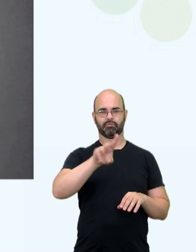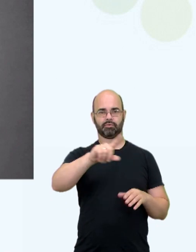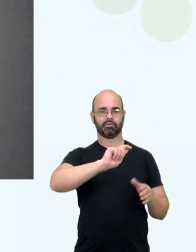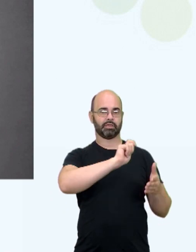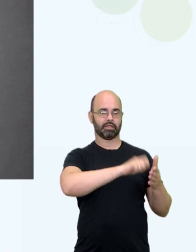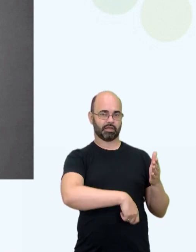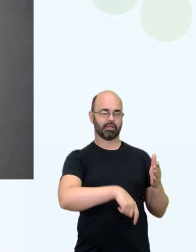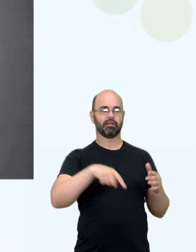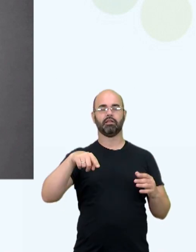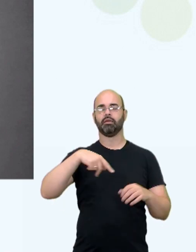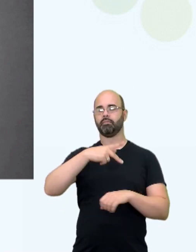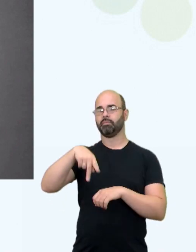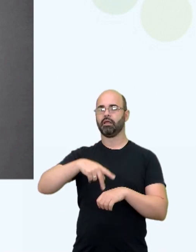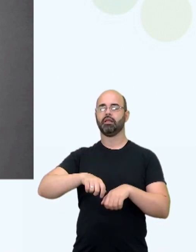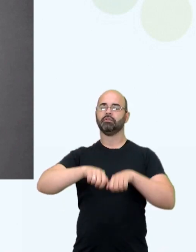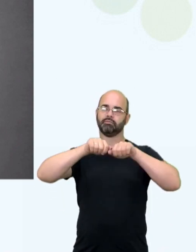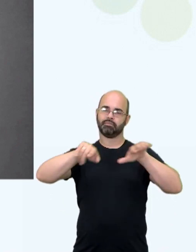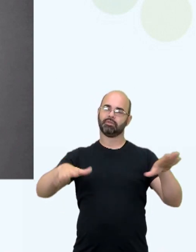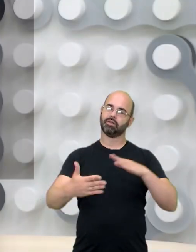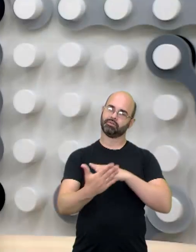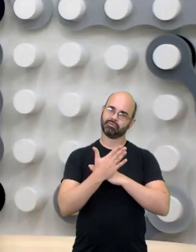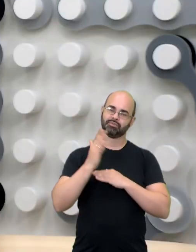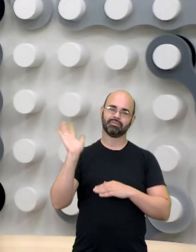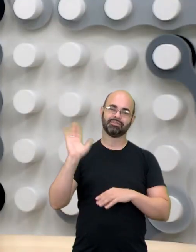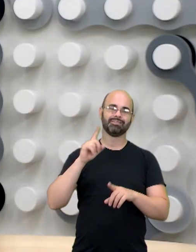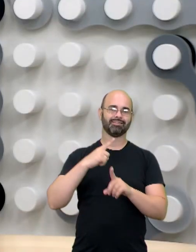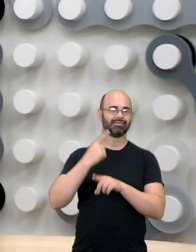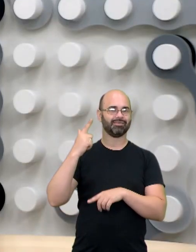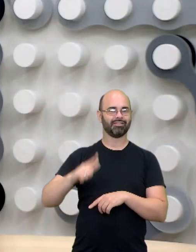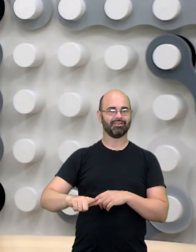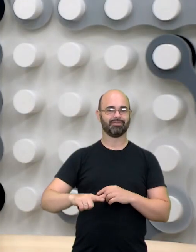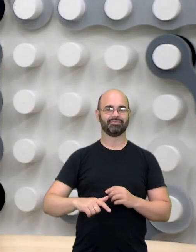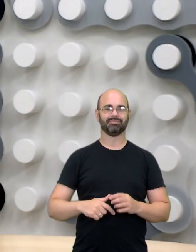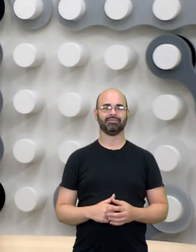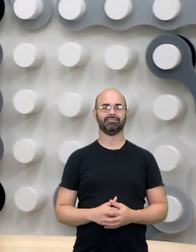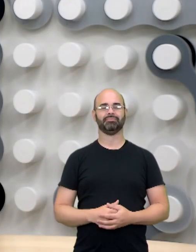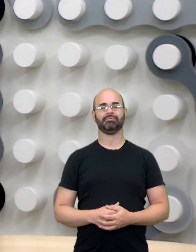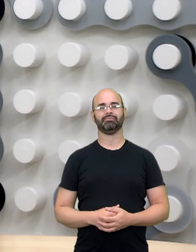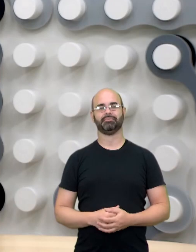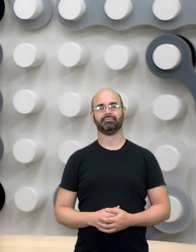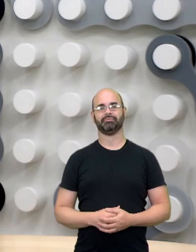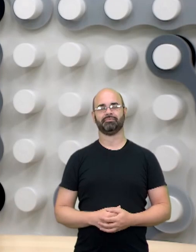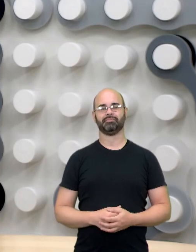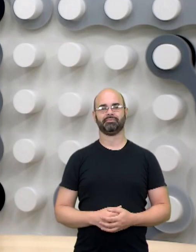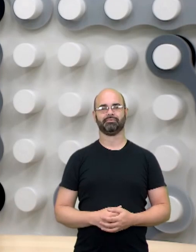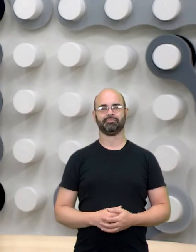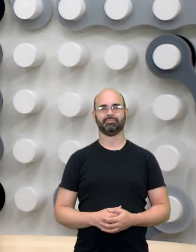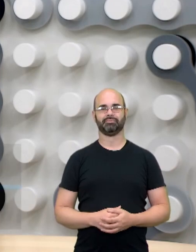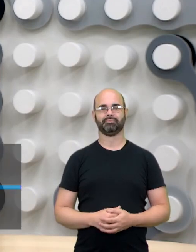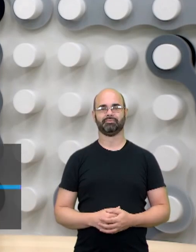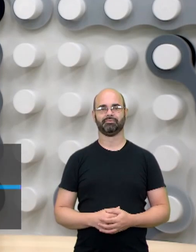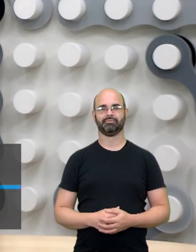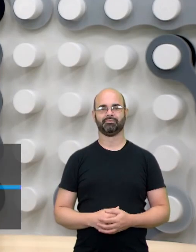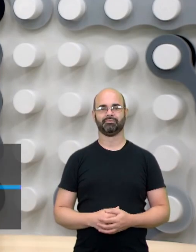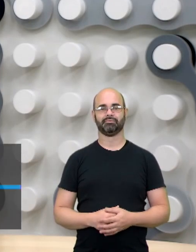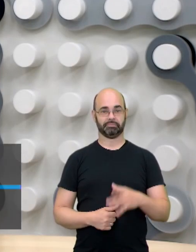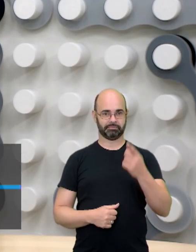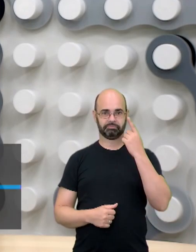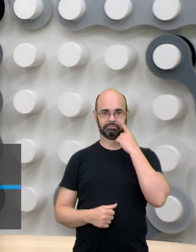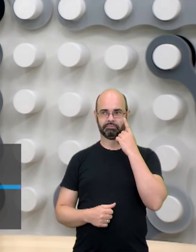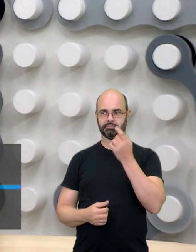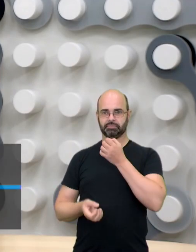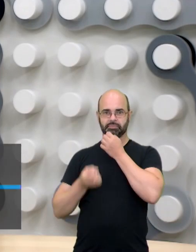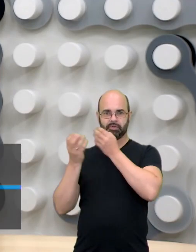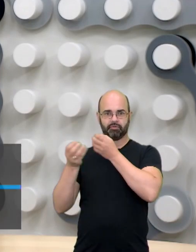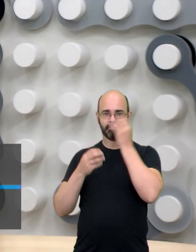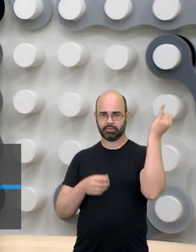pelo país. Até a próxima! Então vocês viram aí, né, a importância, né, de você ter dados, né,